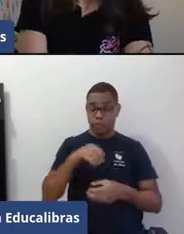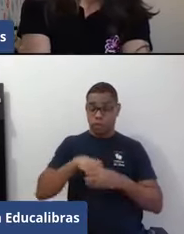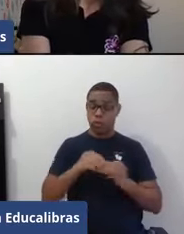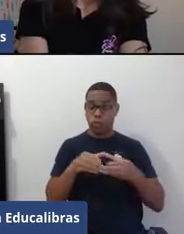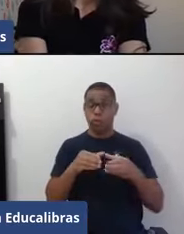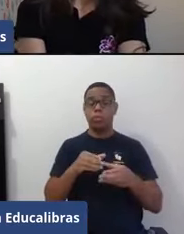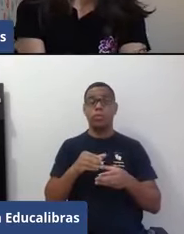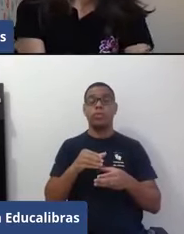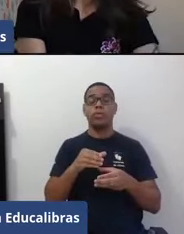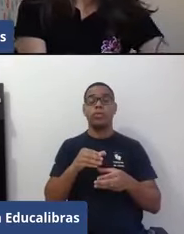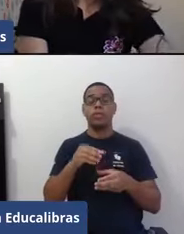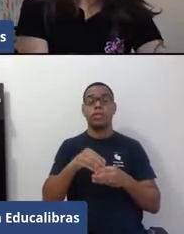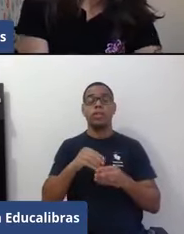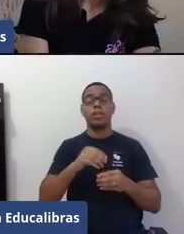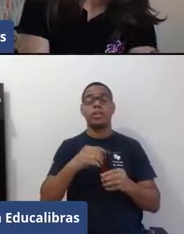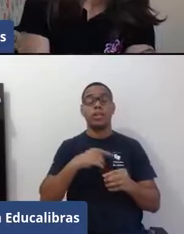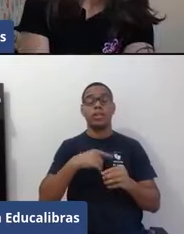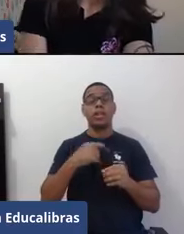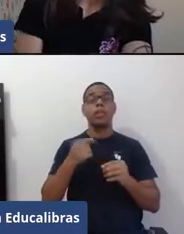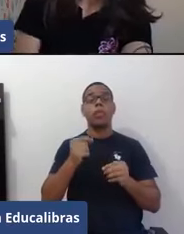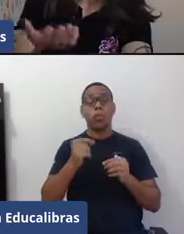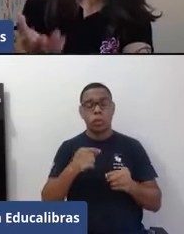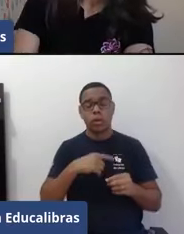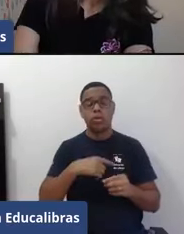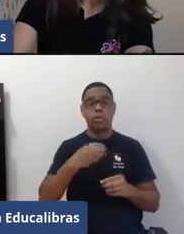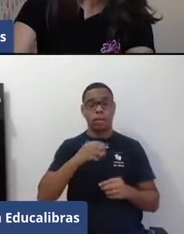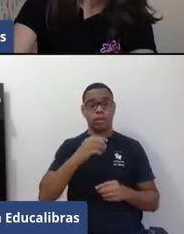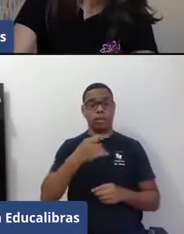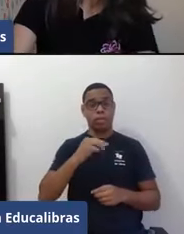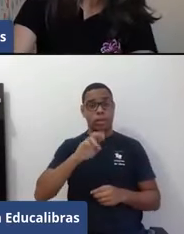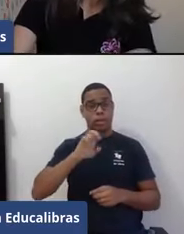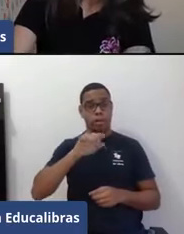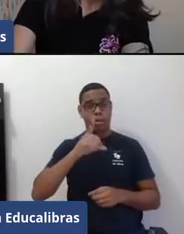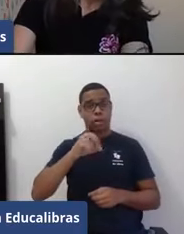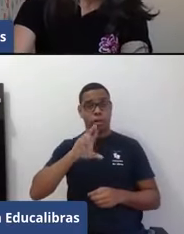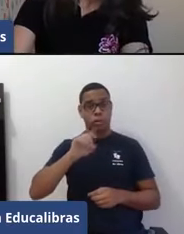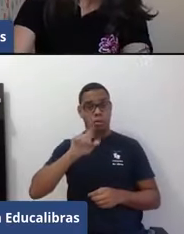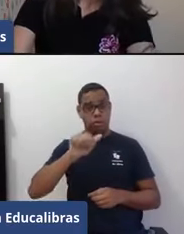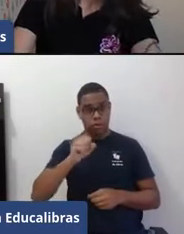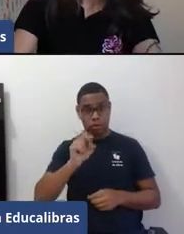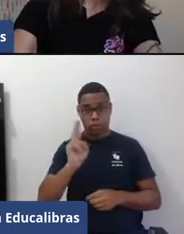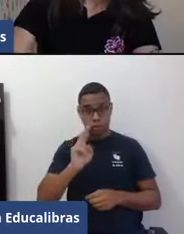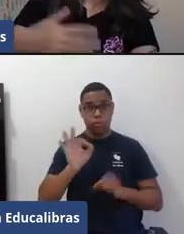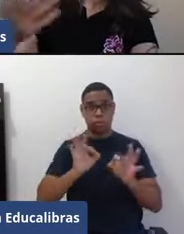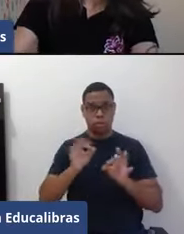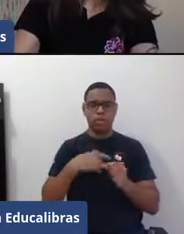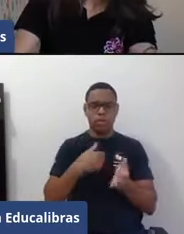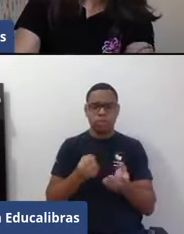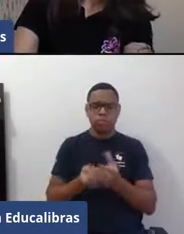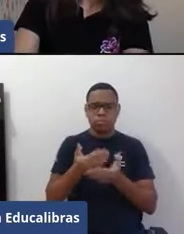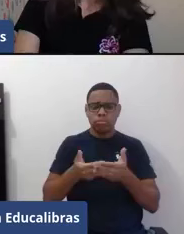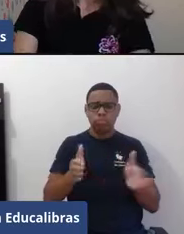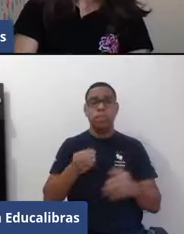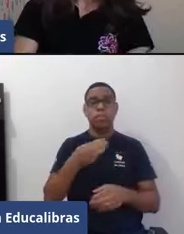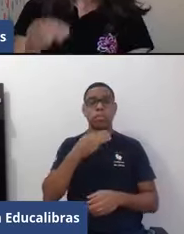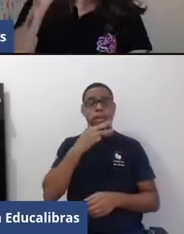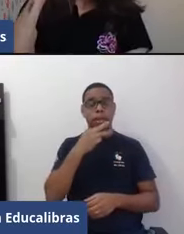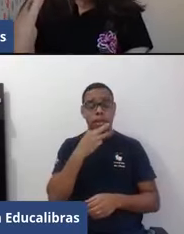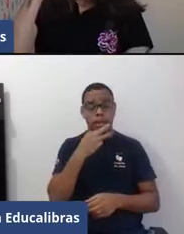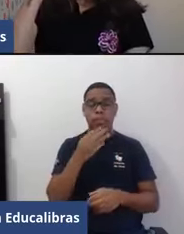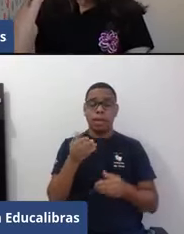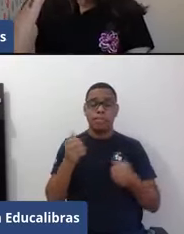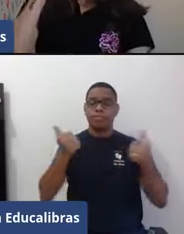projeto que chama Tecer Entre Rodas. A gente ia até lançar esse projeto esse ano, em março, e a gente precisou adiar por conta da